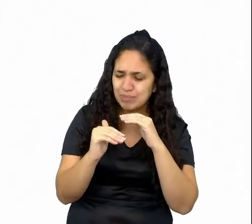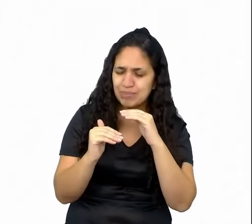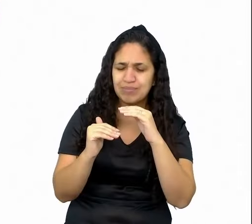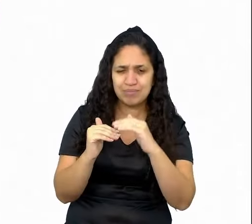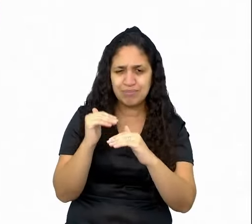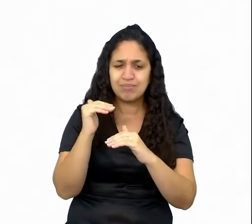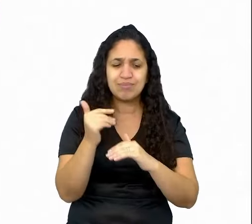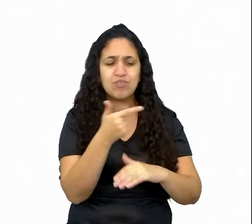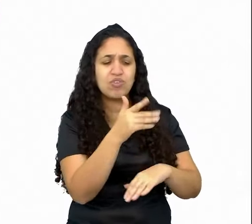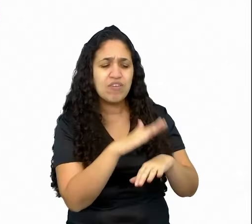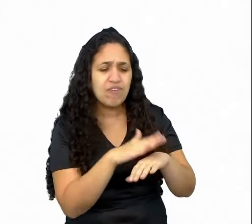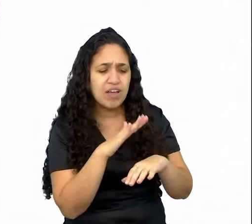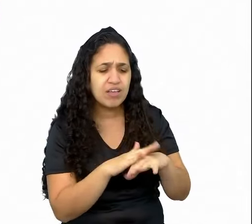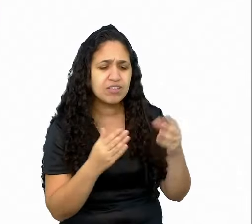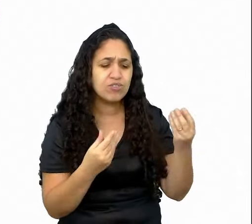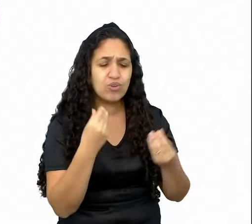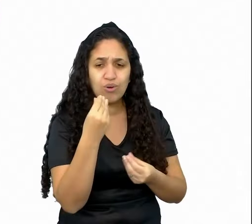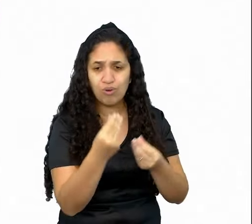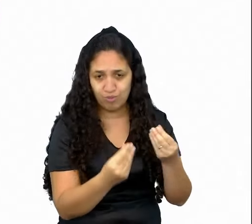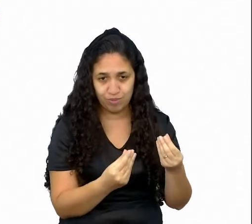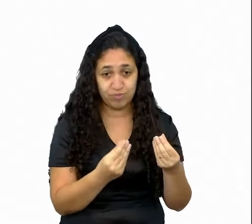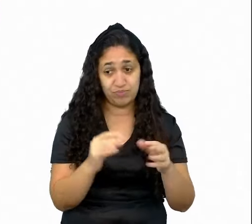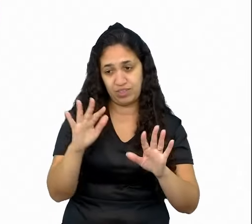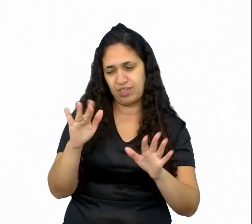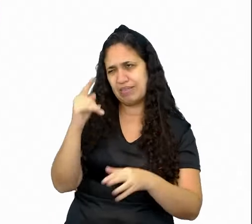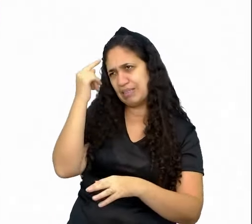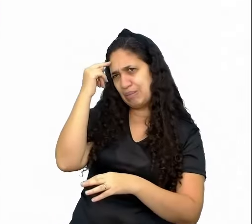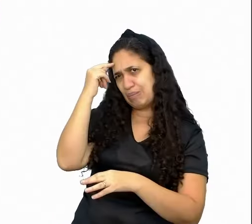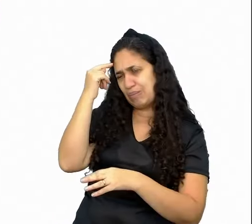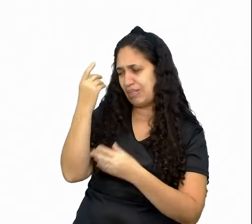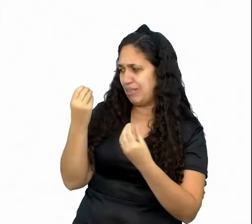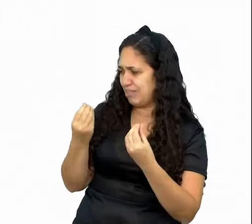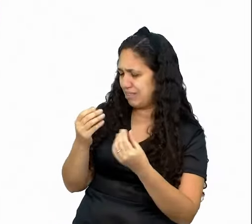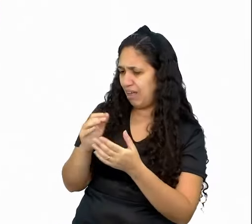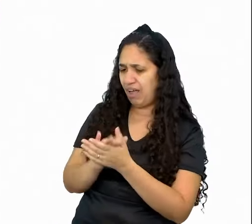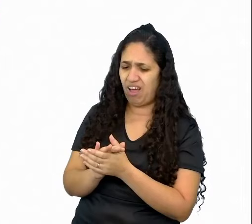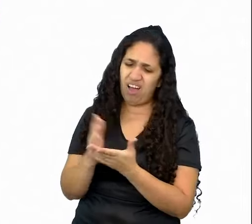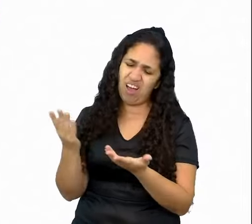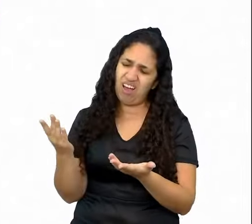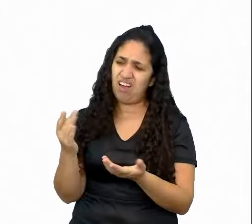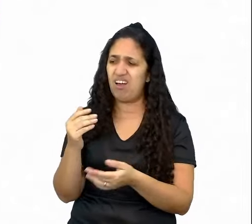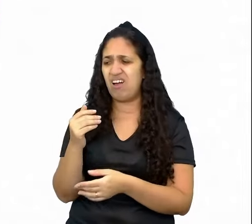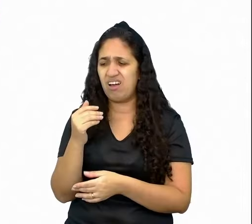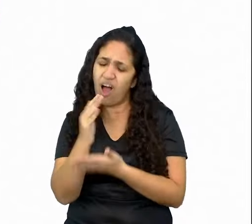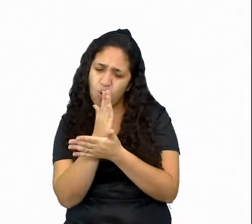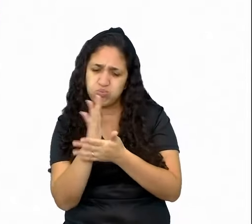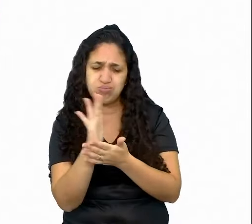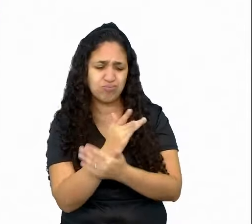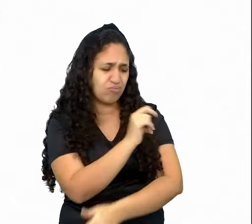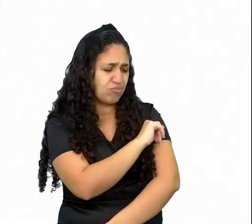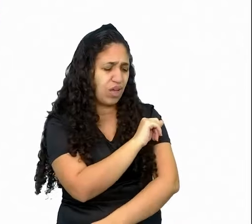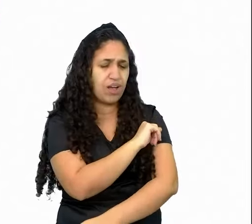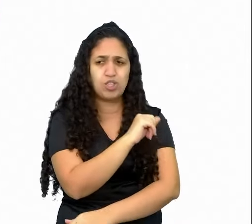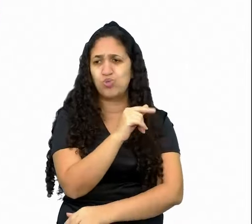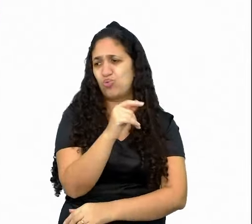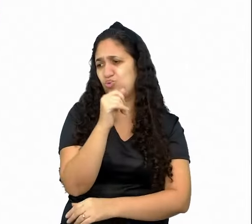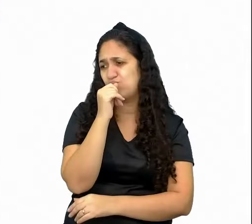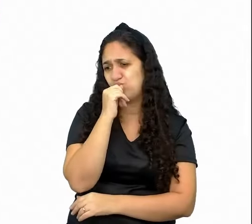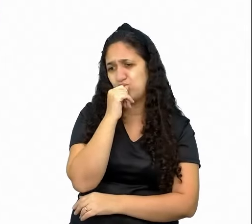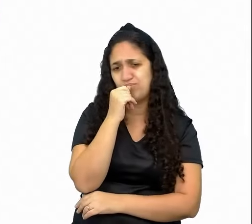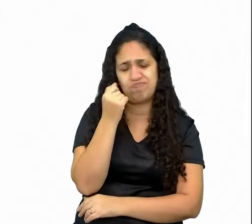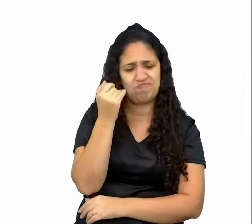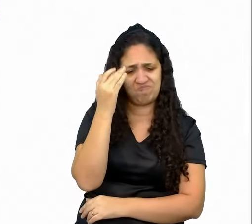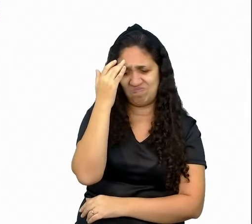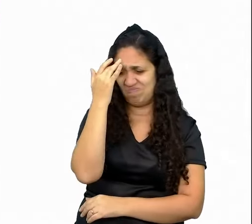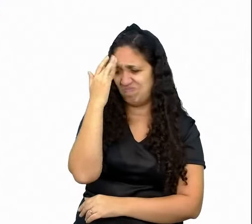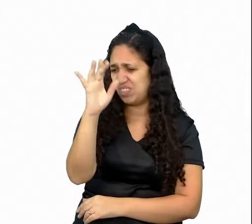forma você fez? Vocês podem, às vezes, estão pensando, Rosana, mas tem estudante que ele, às vezes, mal